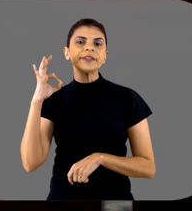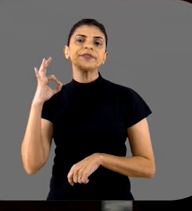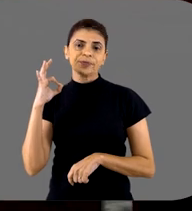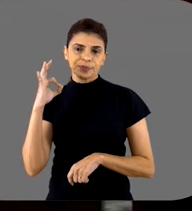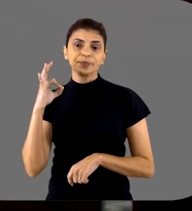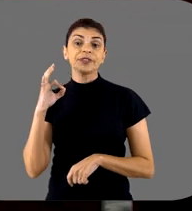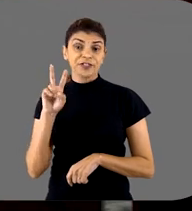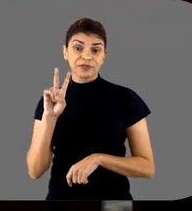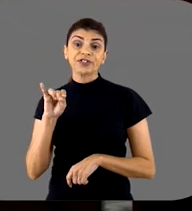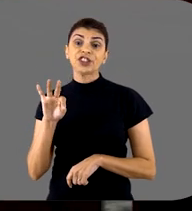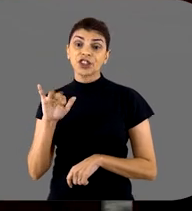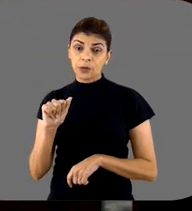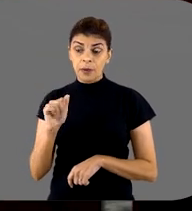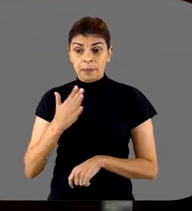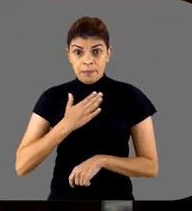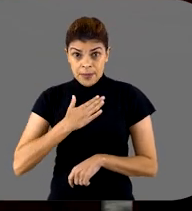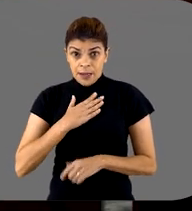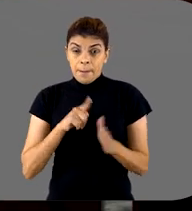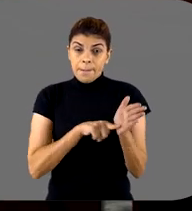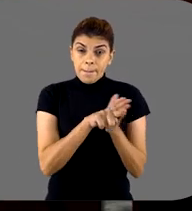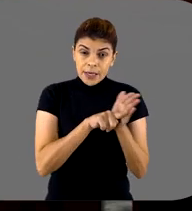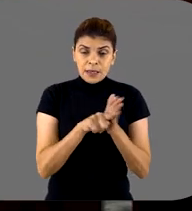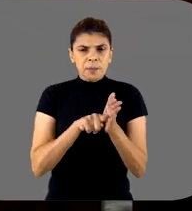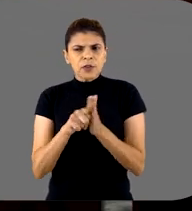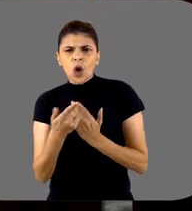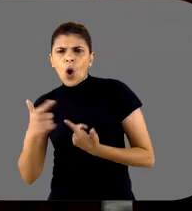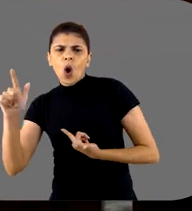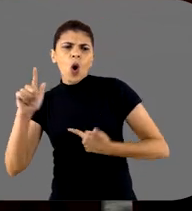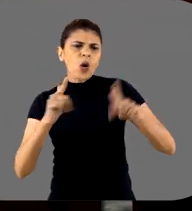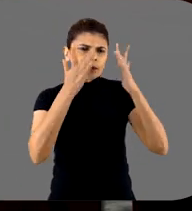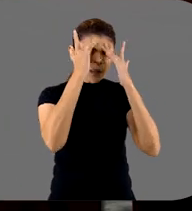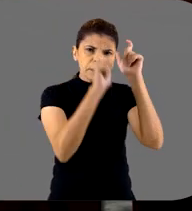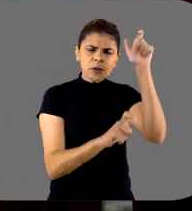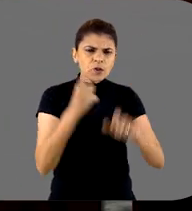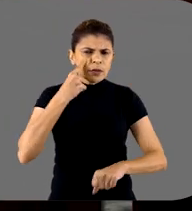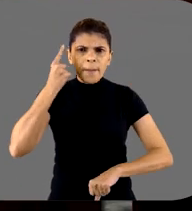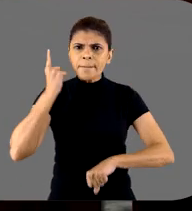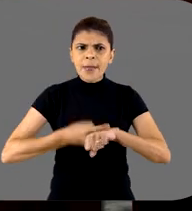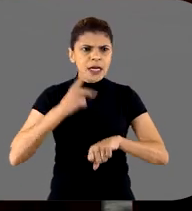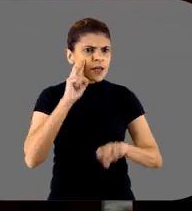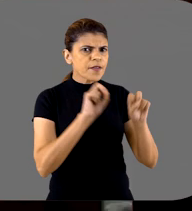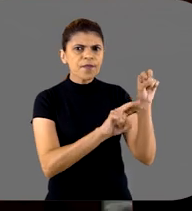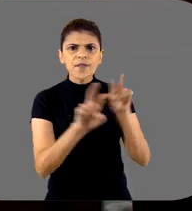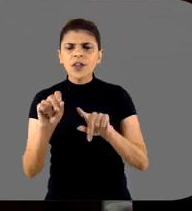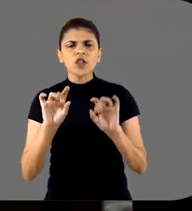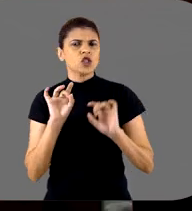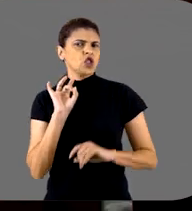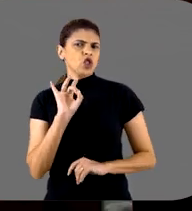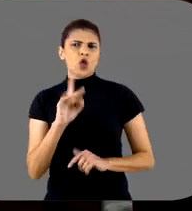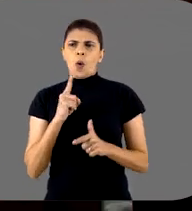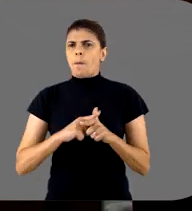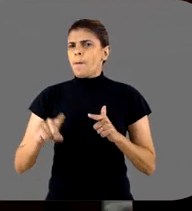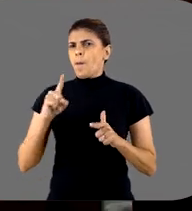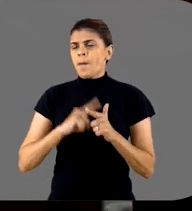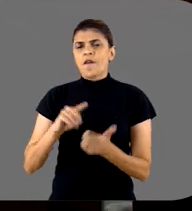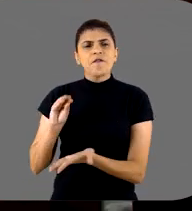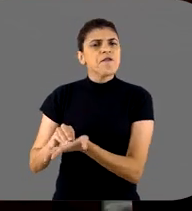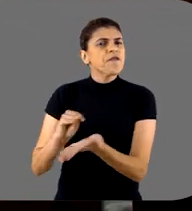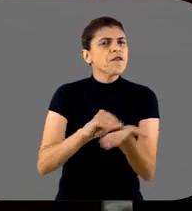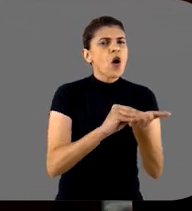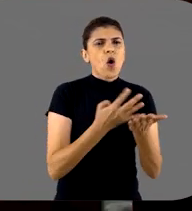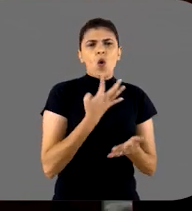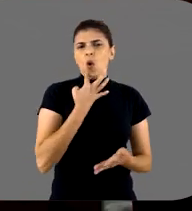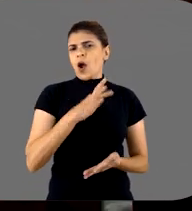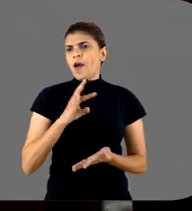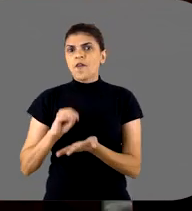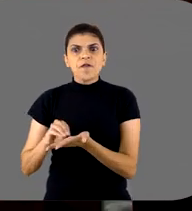notícias irracionais. Na verdade, nas minhas pesquisas, na pesquisa de outras pessoas, a gente está vendo que não se trata apenas de um problema de falta